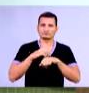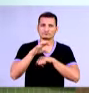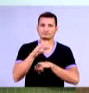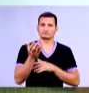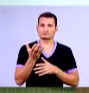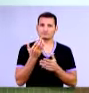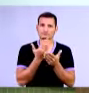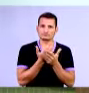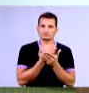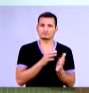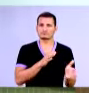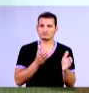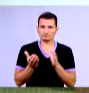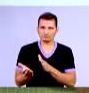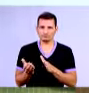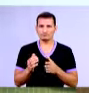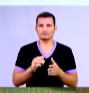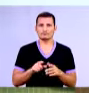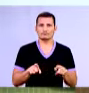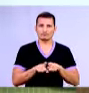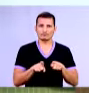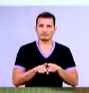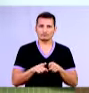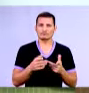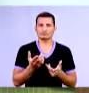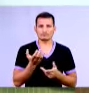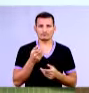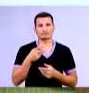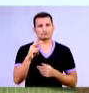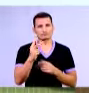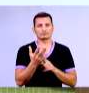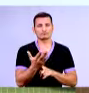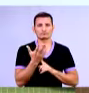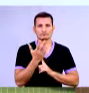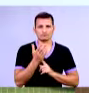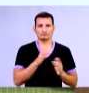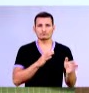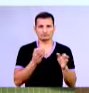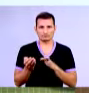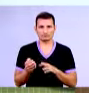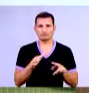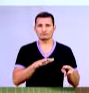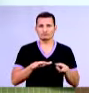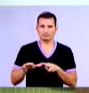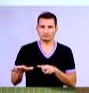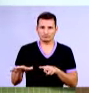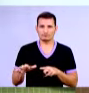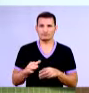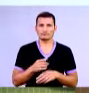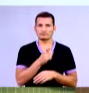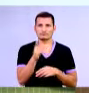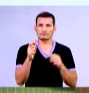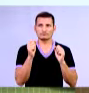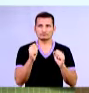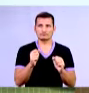nas aulas e, sem dúvida nenhuma, contamos com a sua ajuda aí no decorrer da semana, de modo que vocês